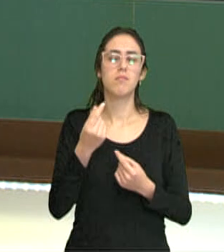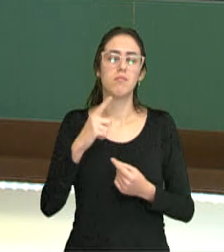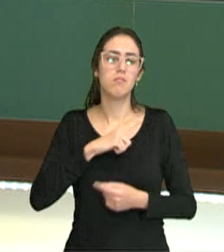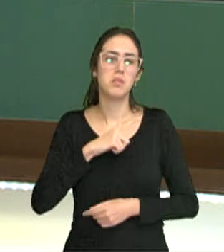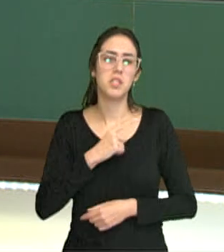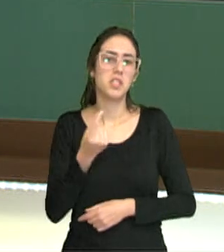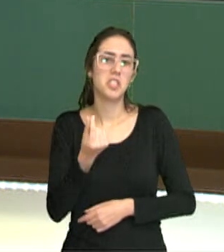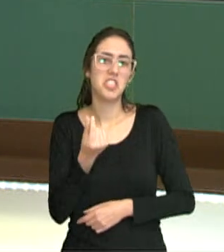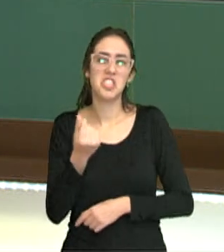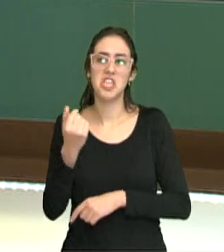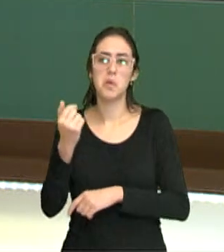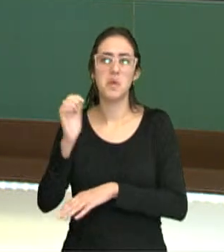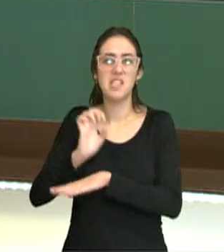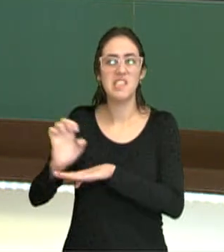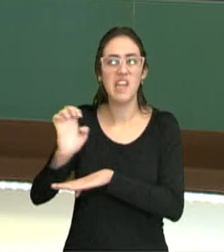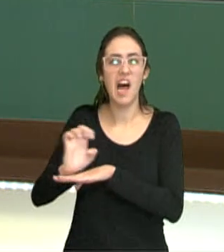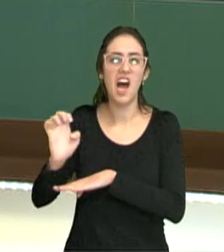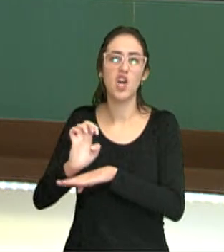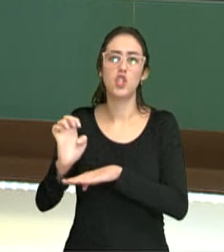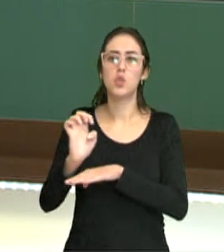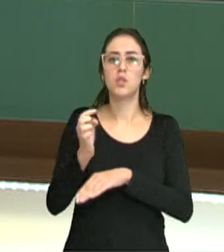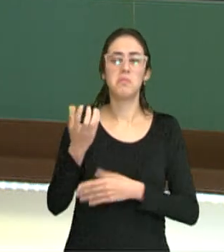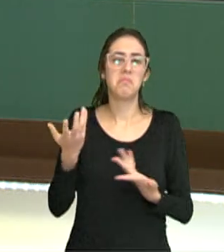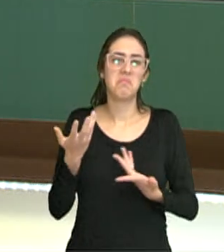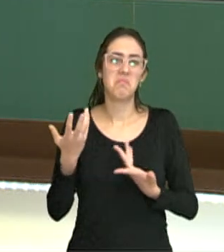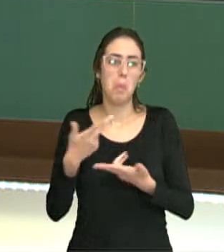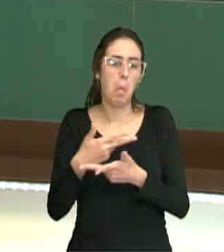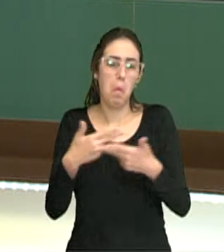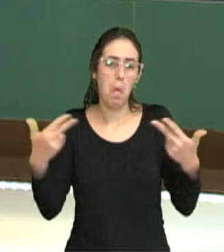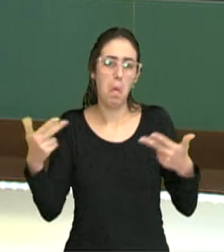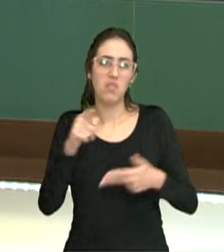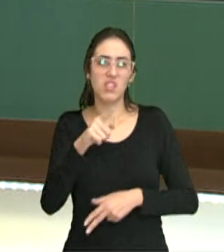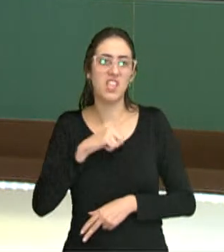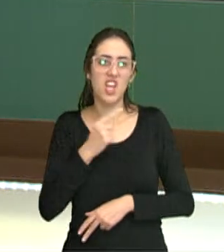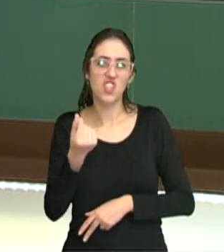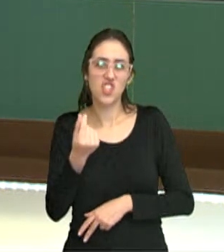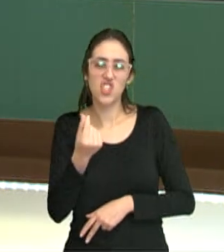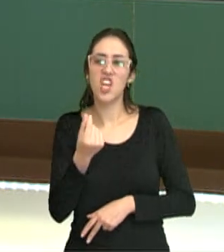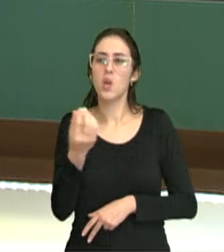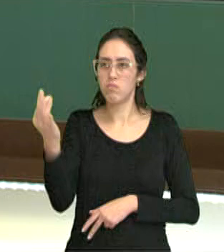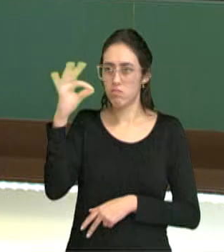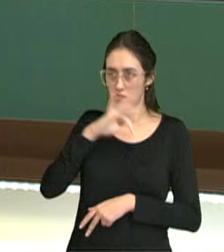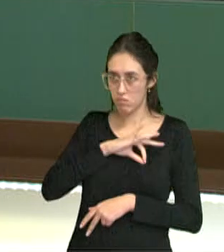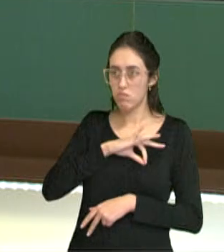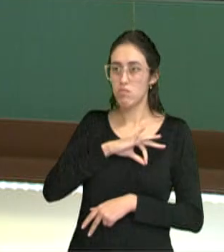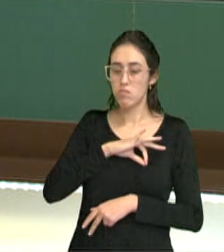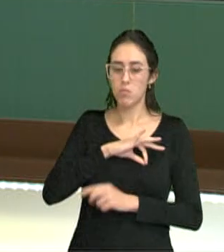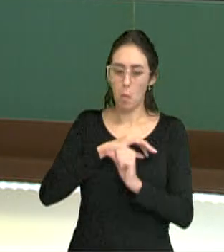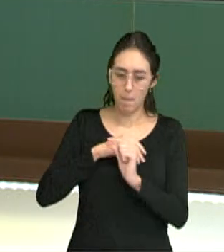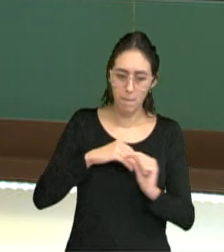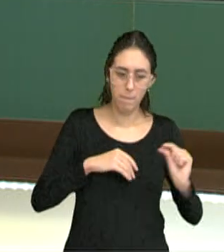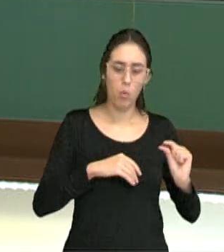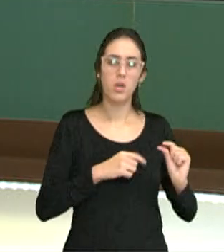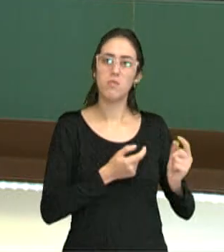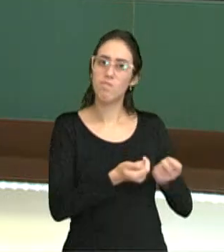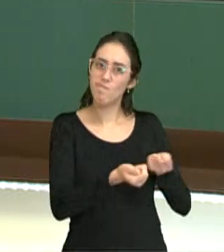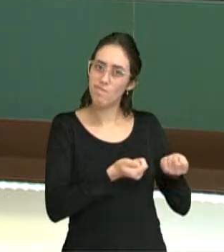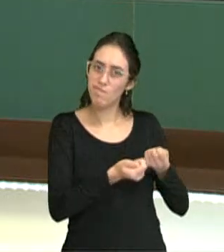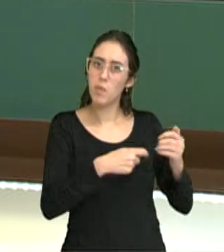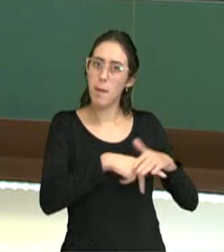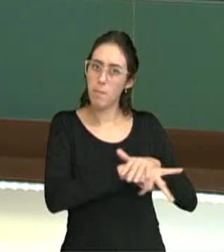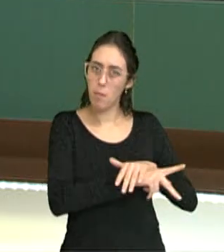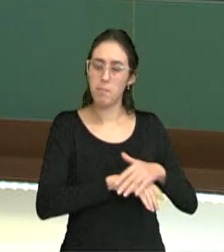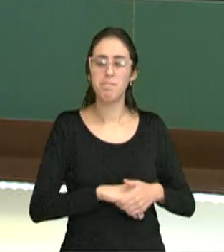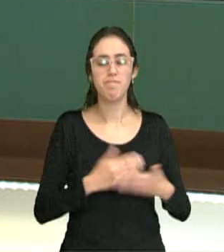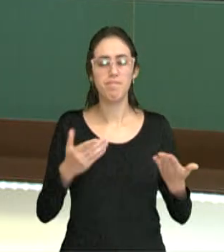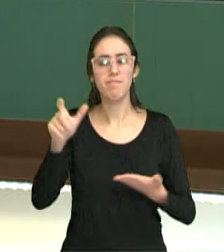num estágio, seja de outra maneira que você receba uma parte de dinheiro e comece a poupar. Agora, voltando ao caso da